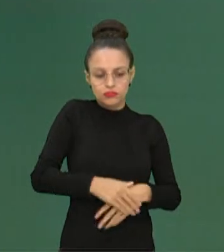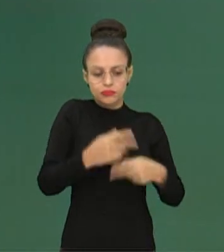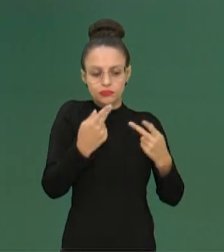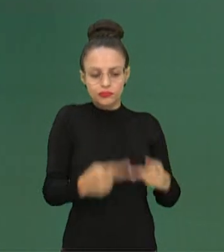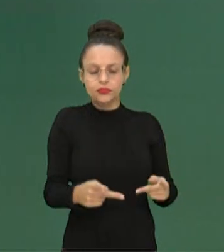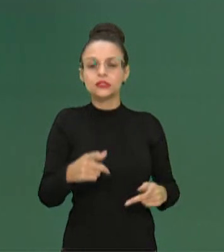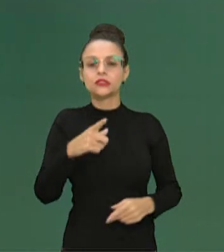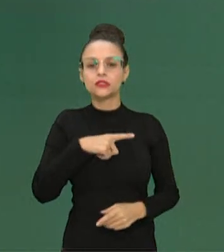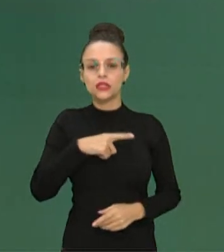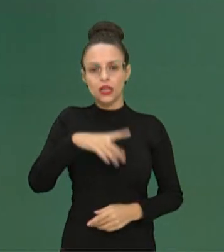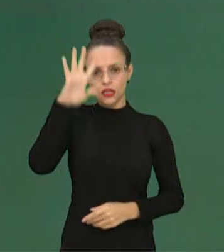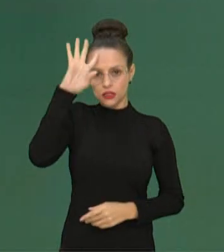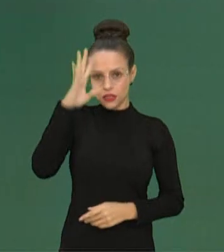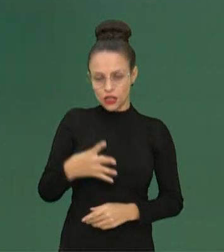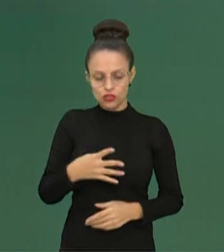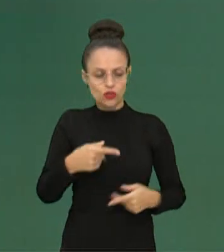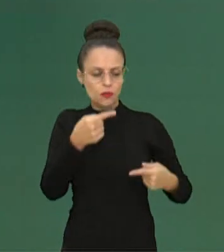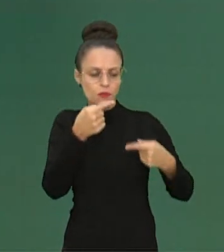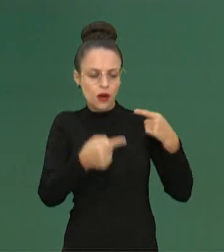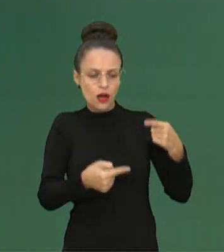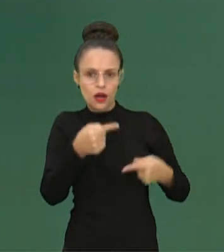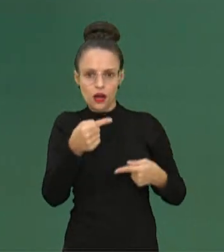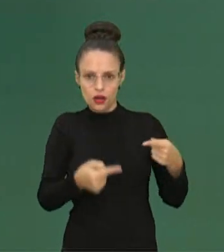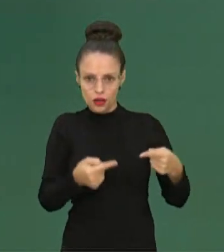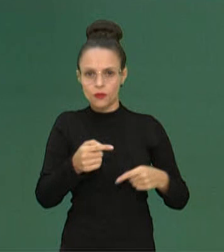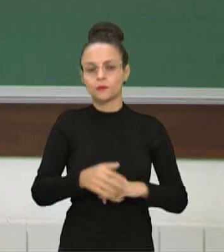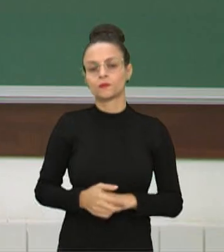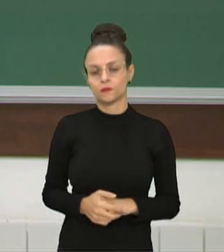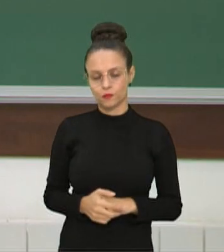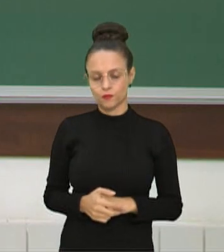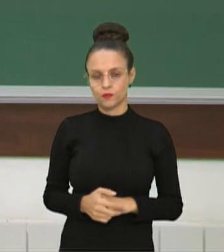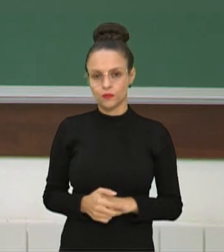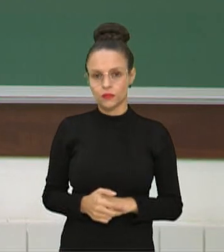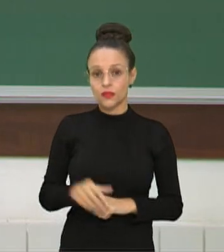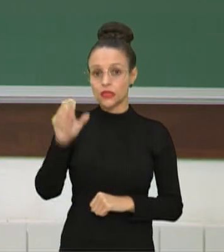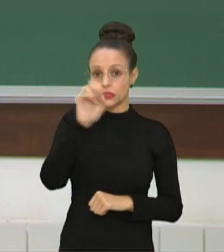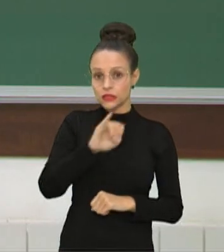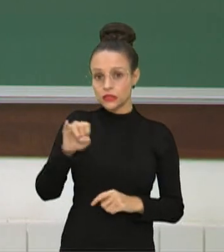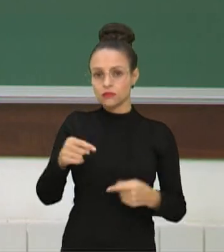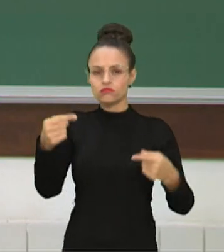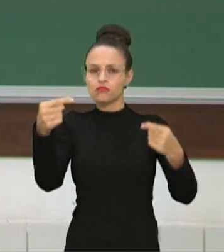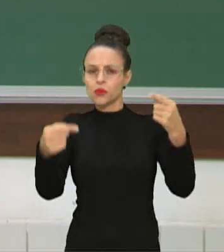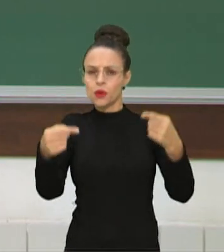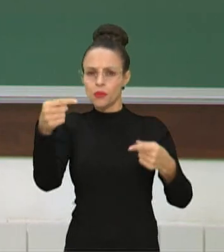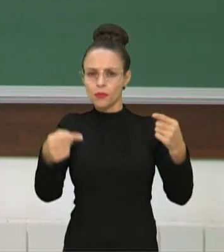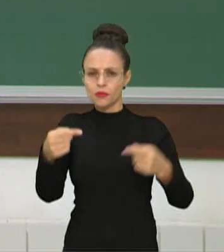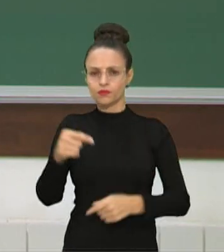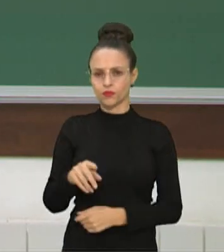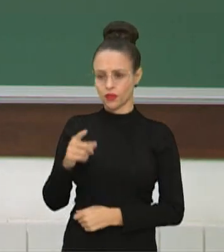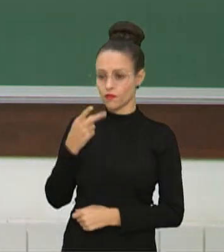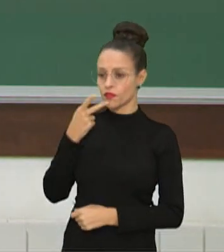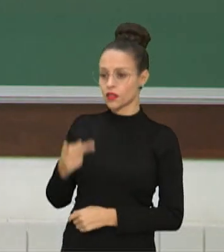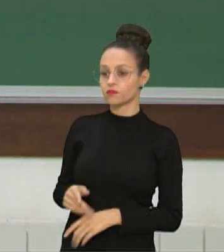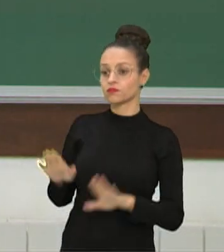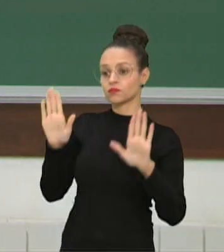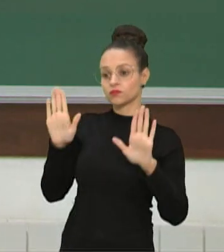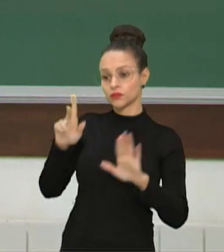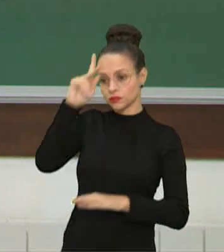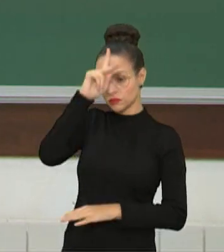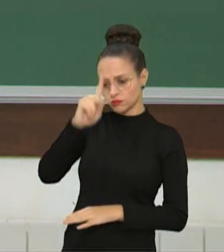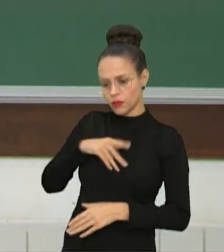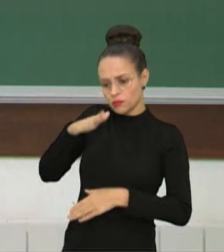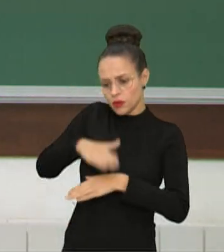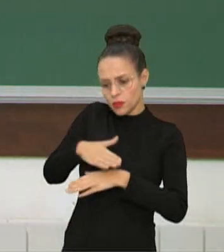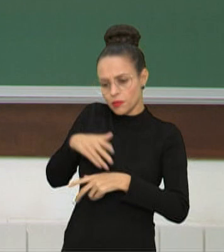de decidir sobre a sua política. Se num debate você diz, espera aí, a autodeterminação dos